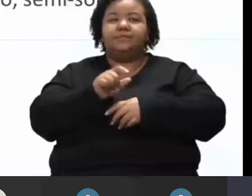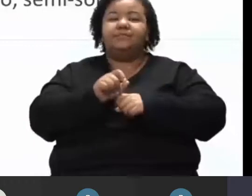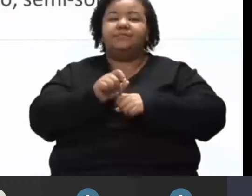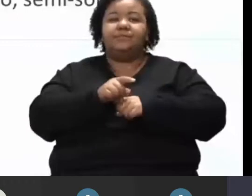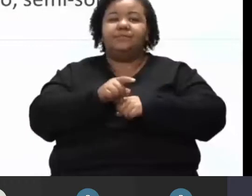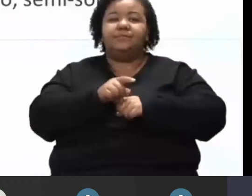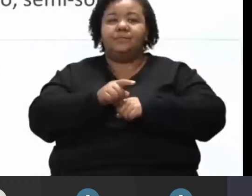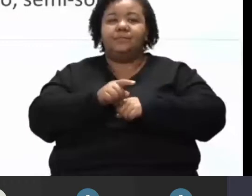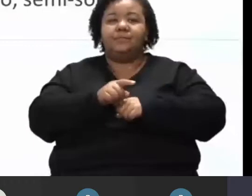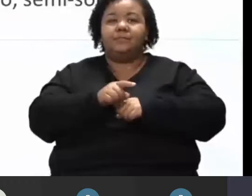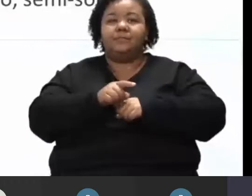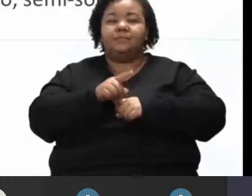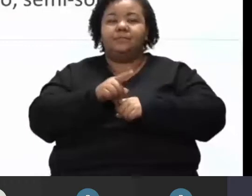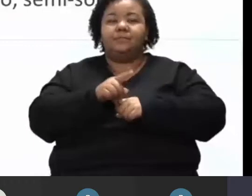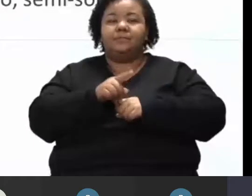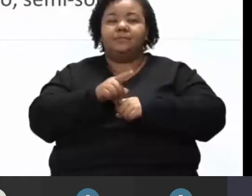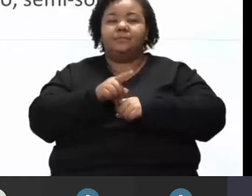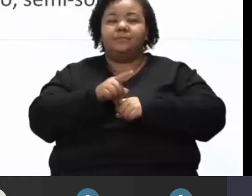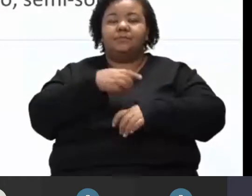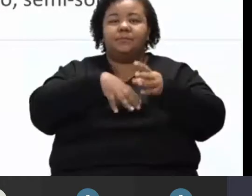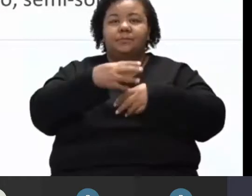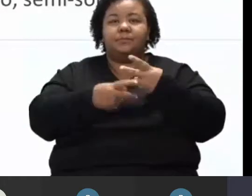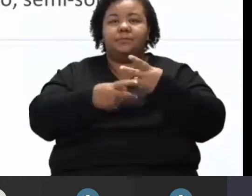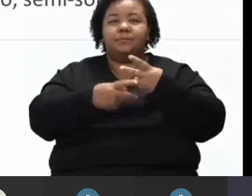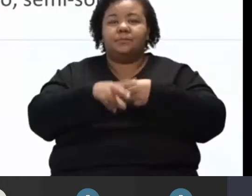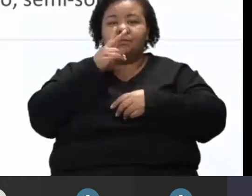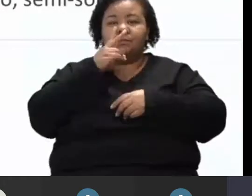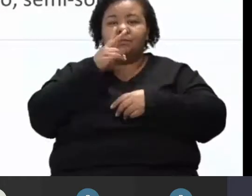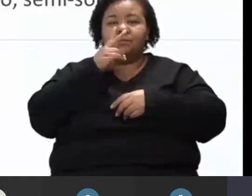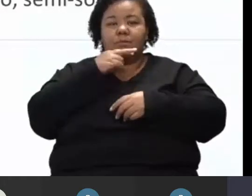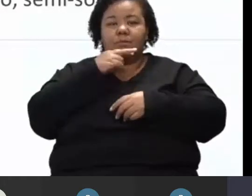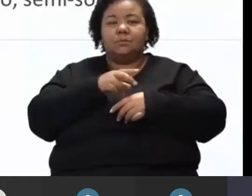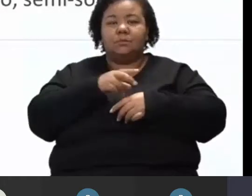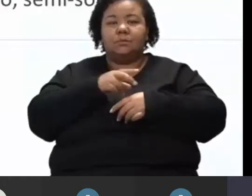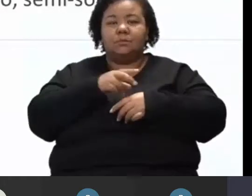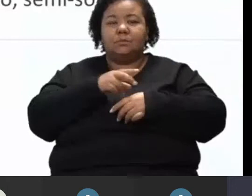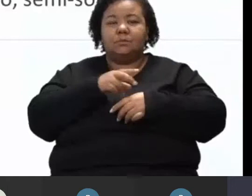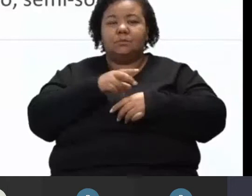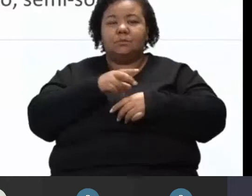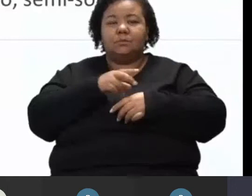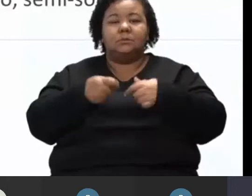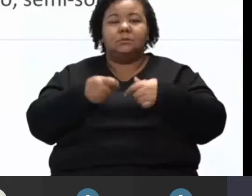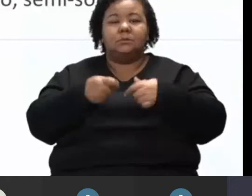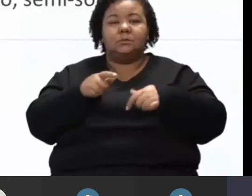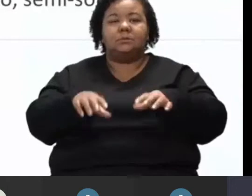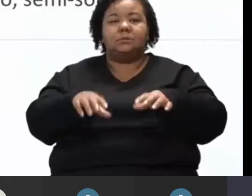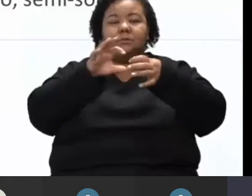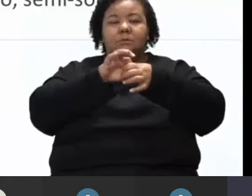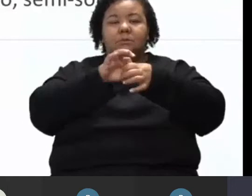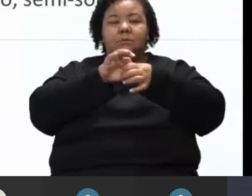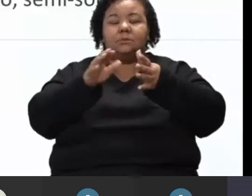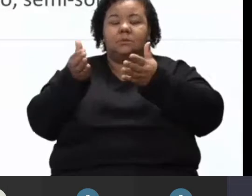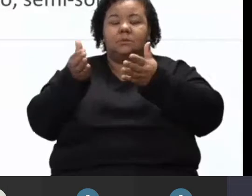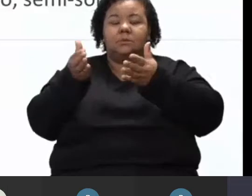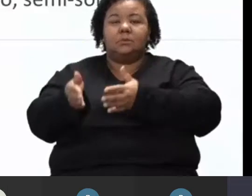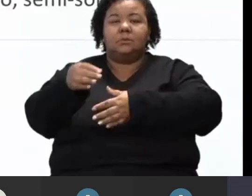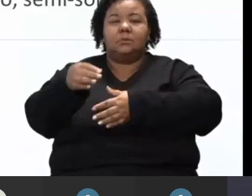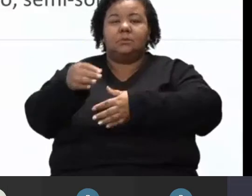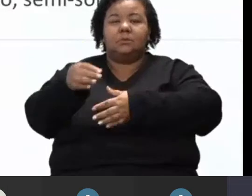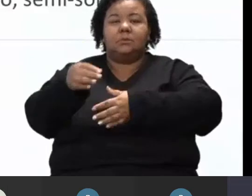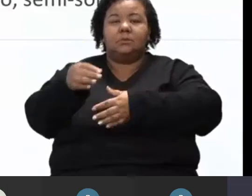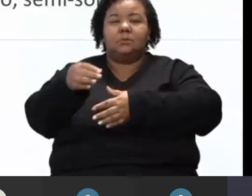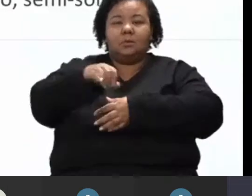é o quê? O meio de cultura, ele é uma mistura de nutrientes. Por quê? Porque você precisa disponibilizar para esse